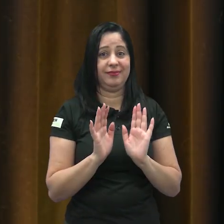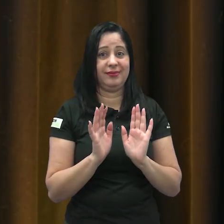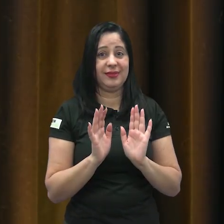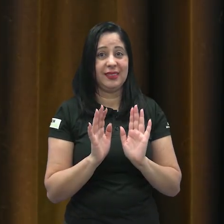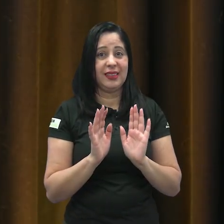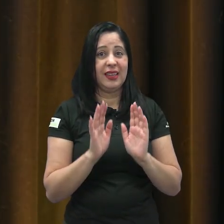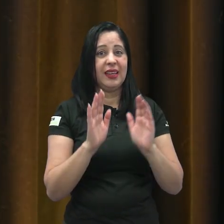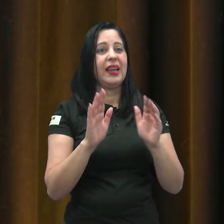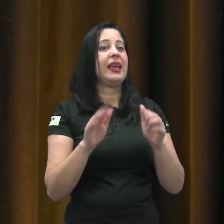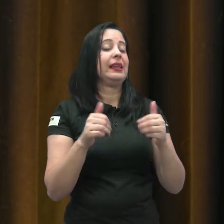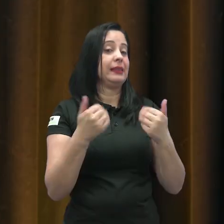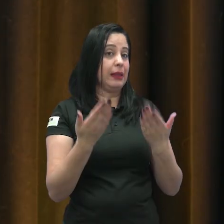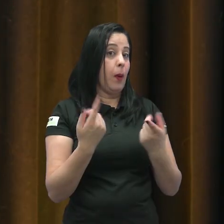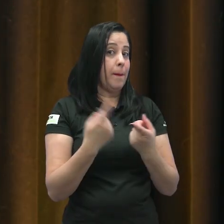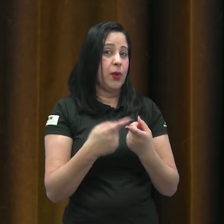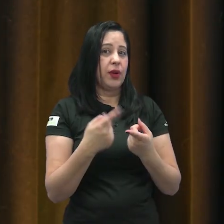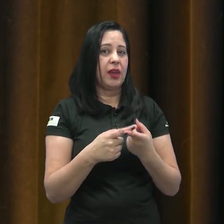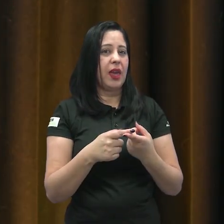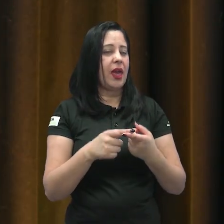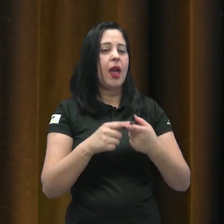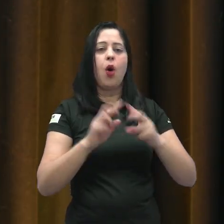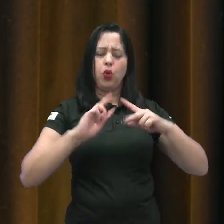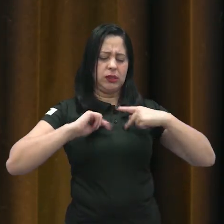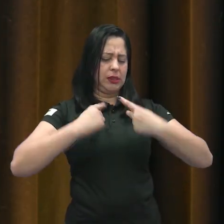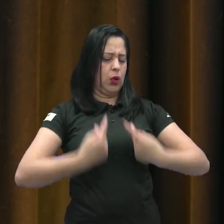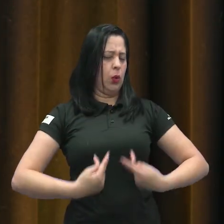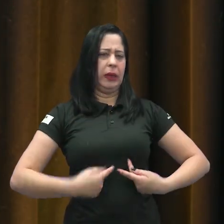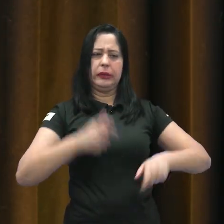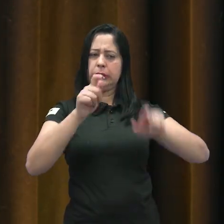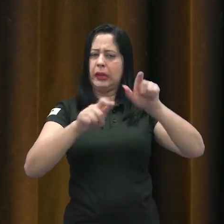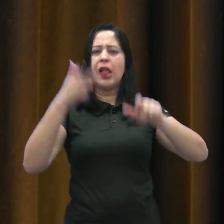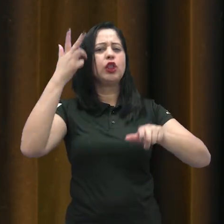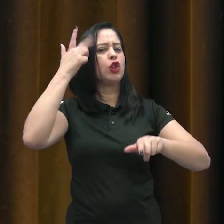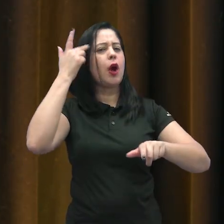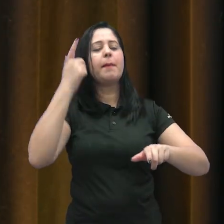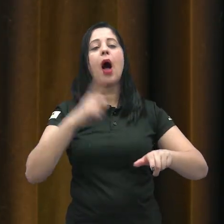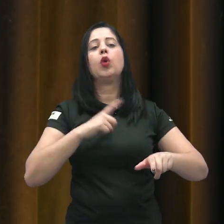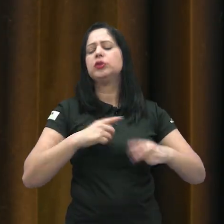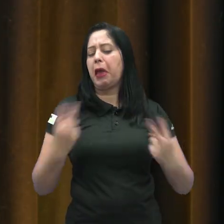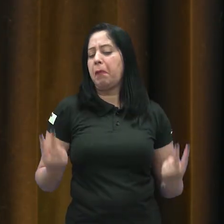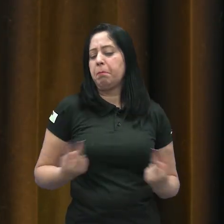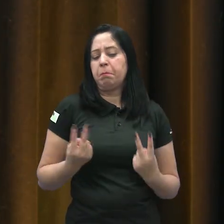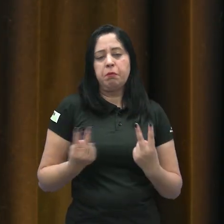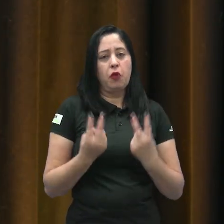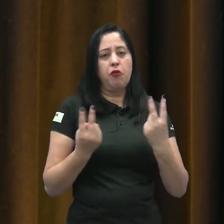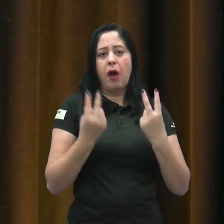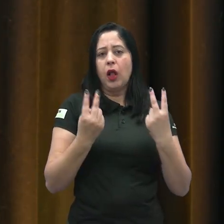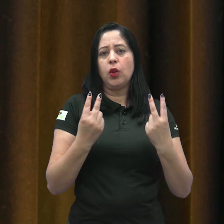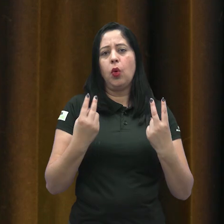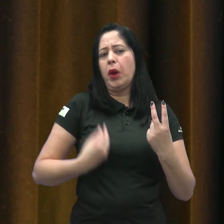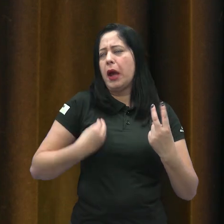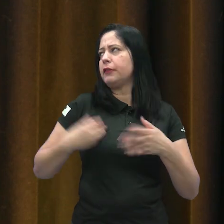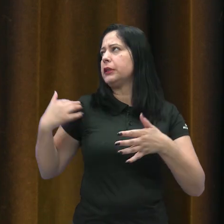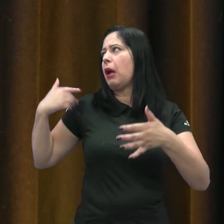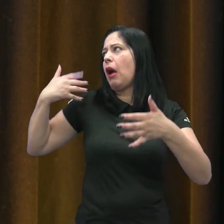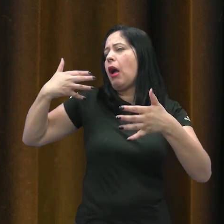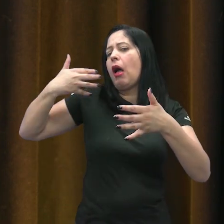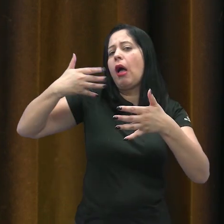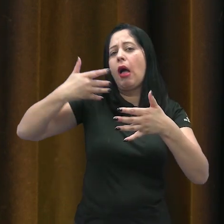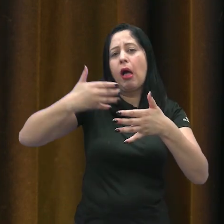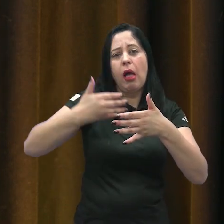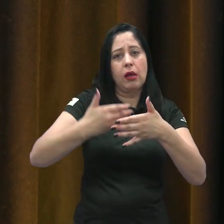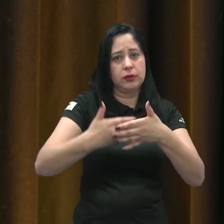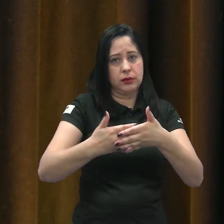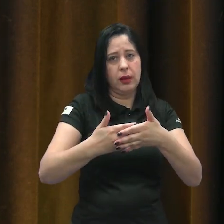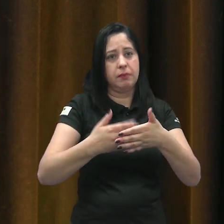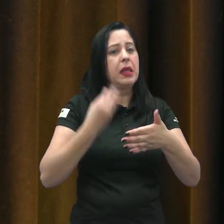um esquema de valores. Nós temos os nossos valores, que a gente vai construindo ao longo da nossa vida com base no que